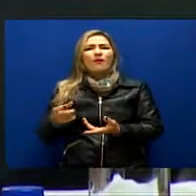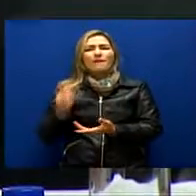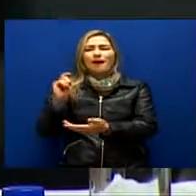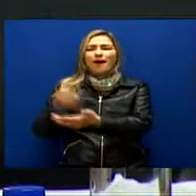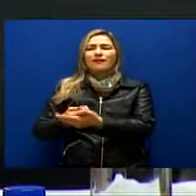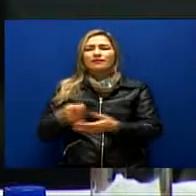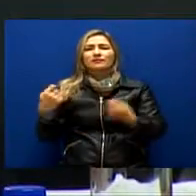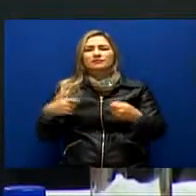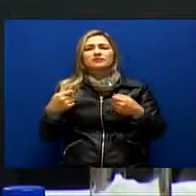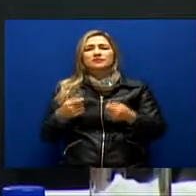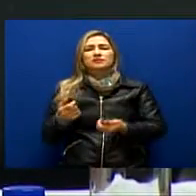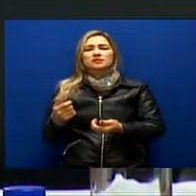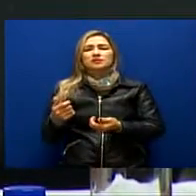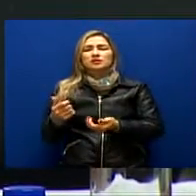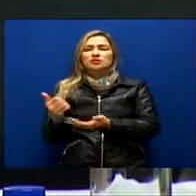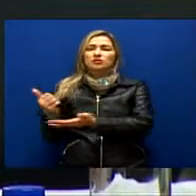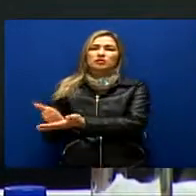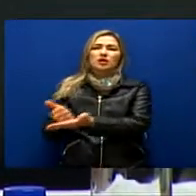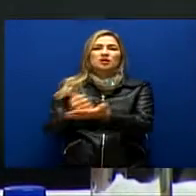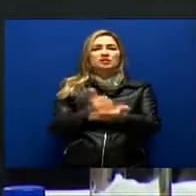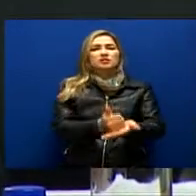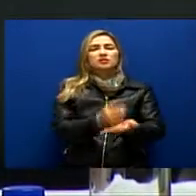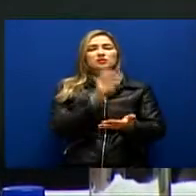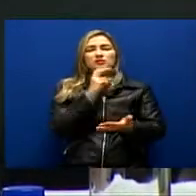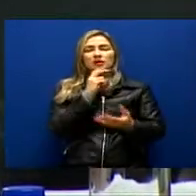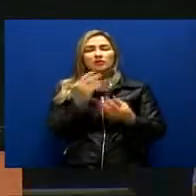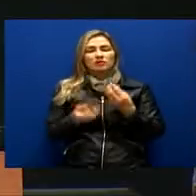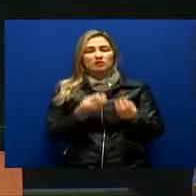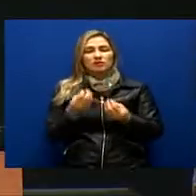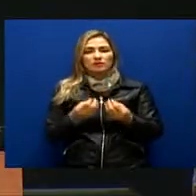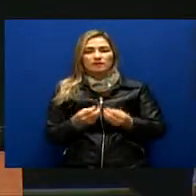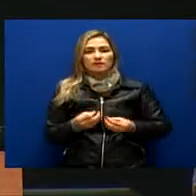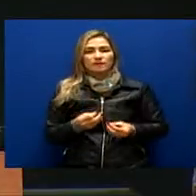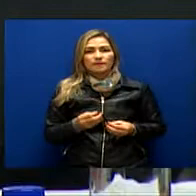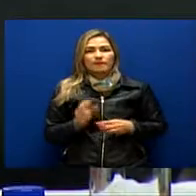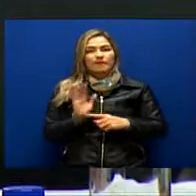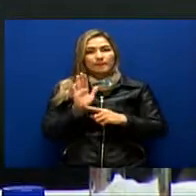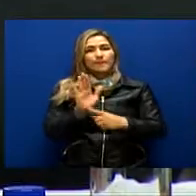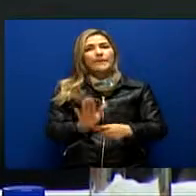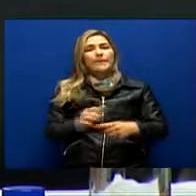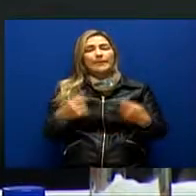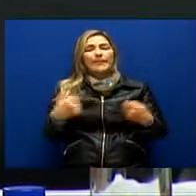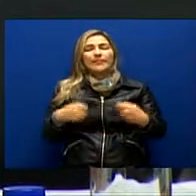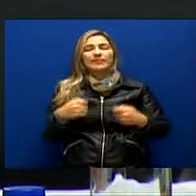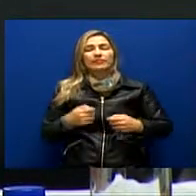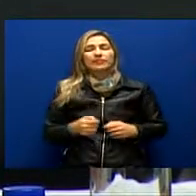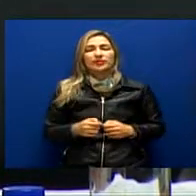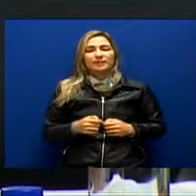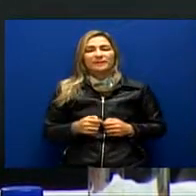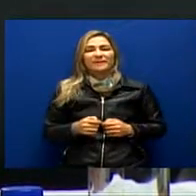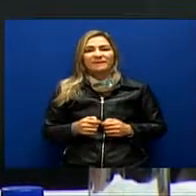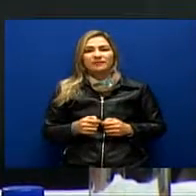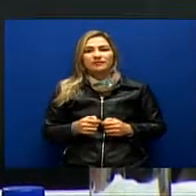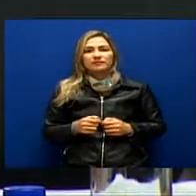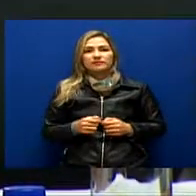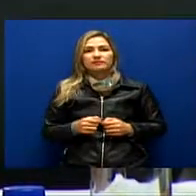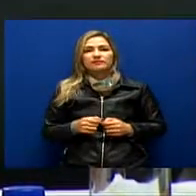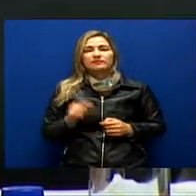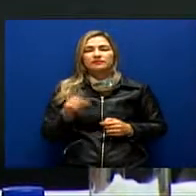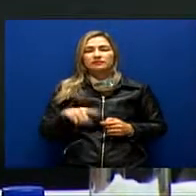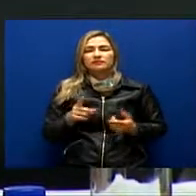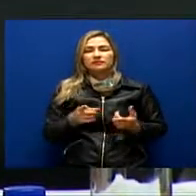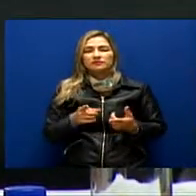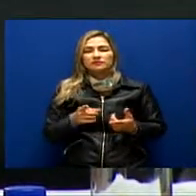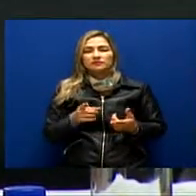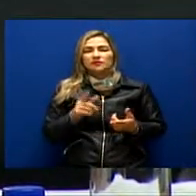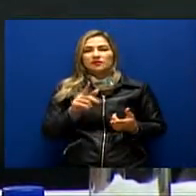corpo, como você falou. Pode apresentar que eu voto com Vossa Excelência. Eles fazem, a pessoa é formal, que acho que aplica por causa do